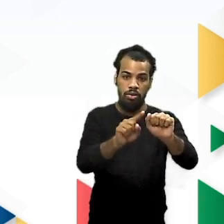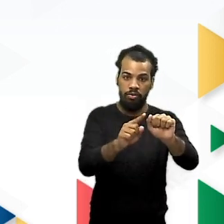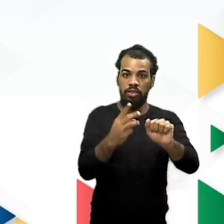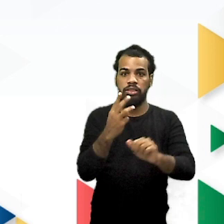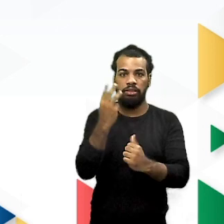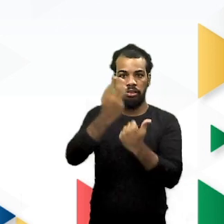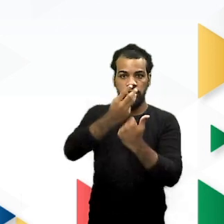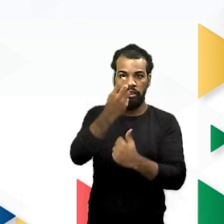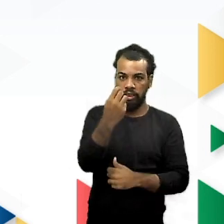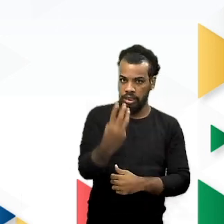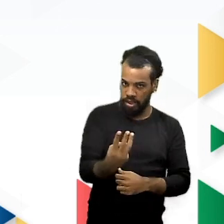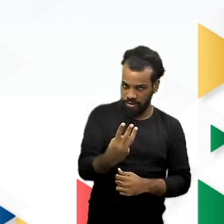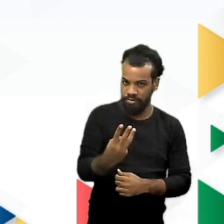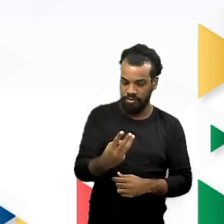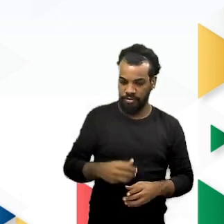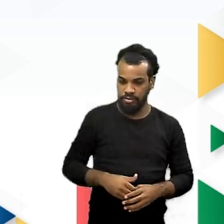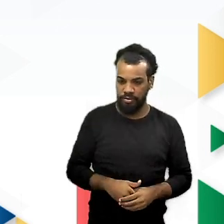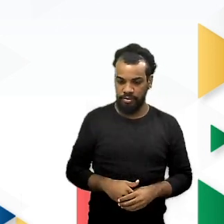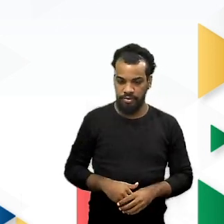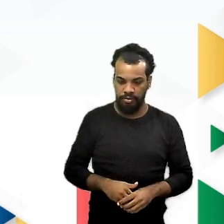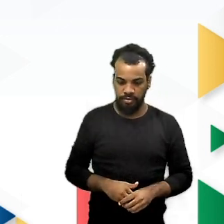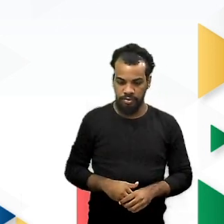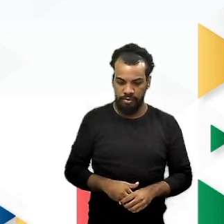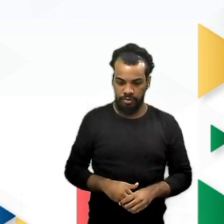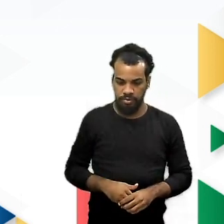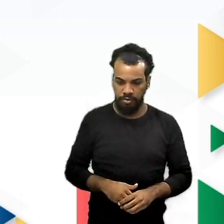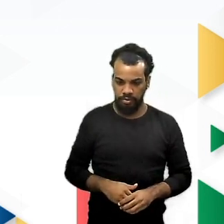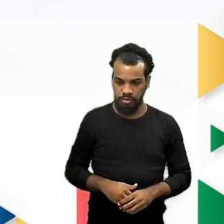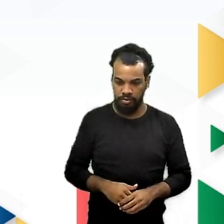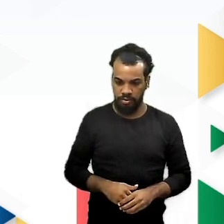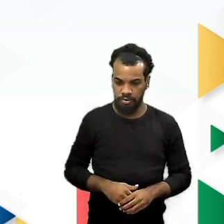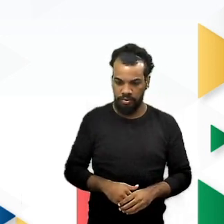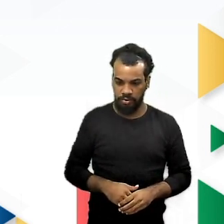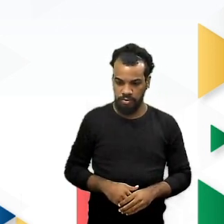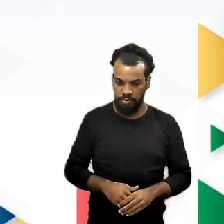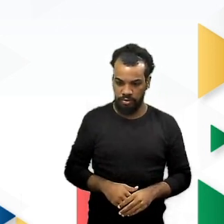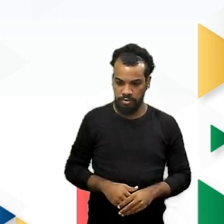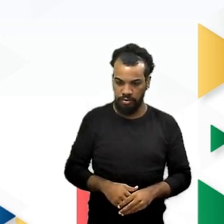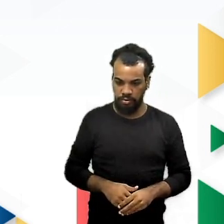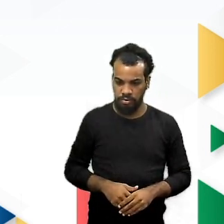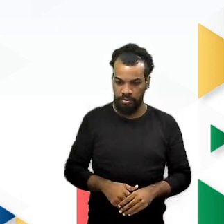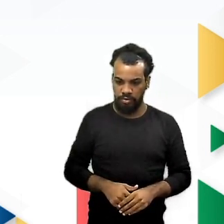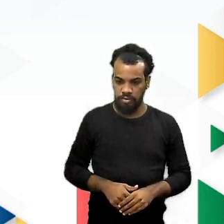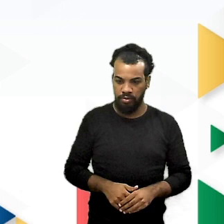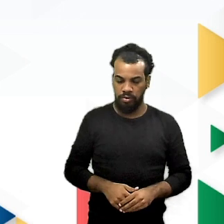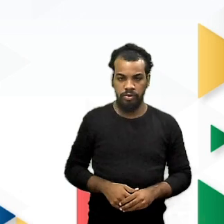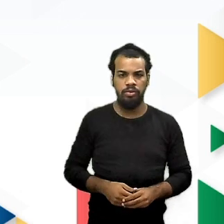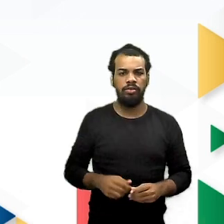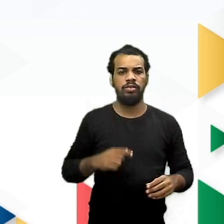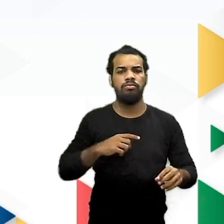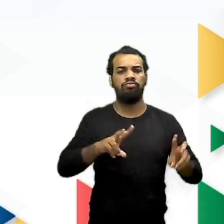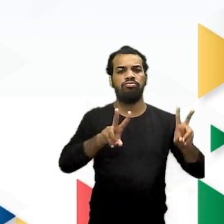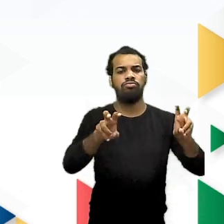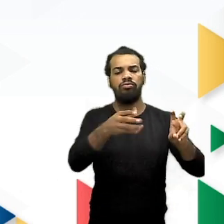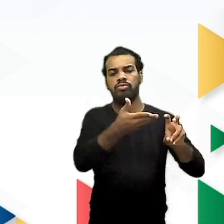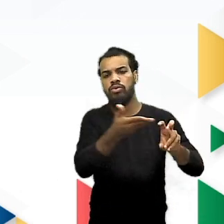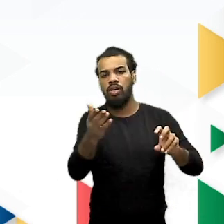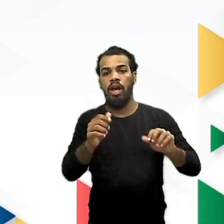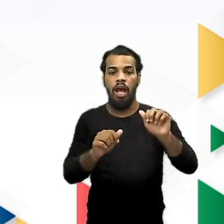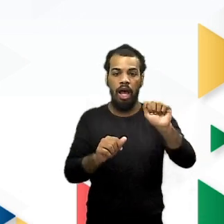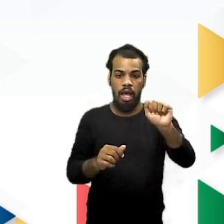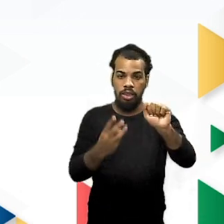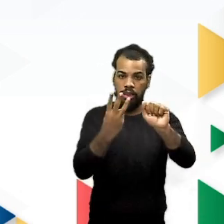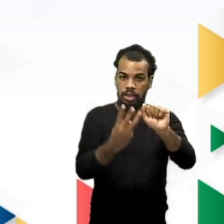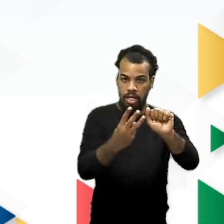bom? Beleza? Agora vamos para A3, que ele quer os 4 primeiros termos, tá? A3 é